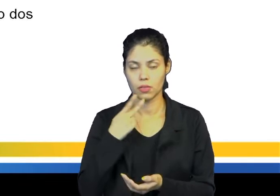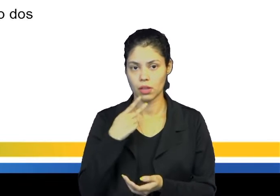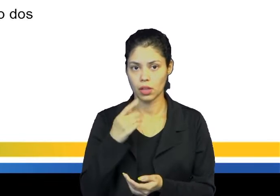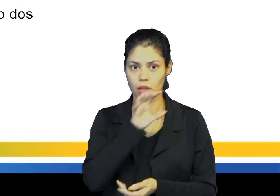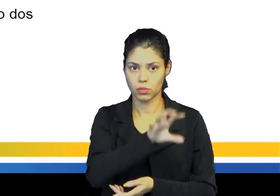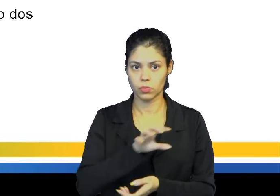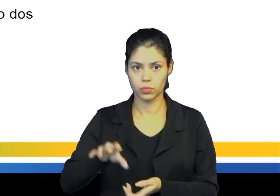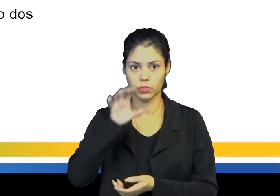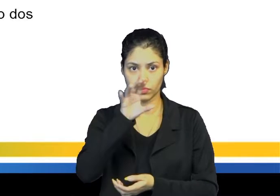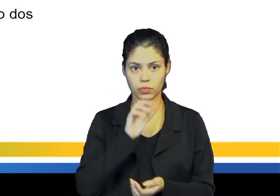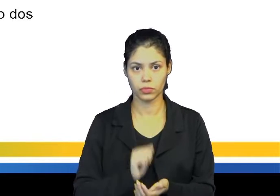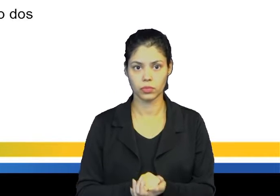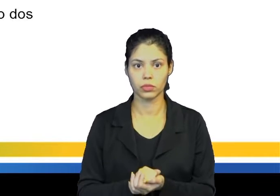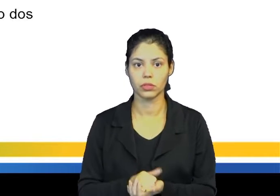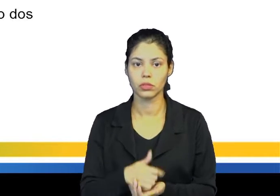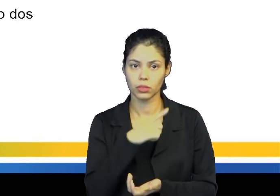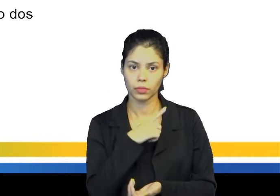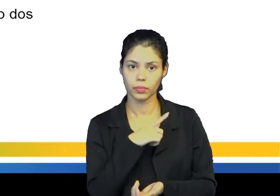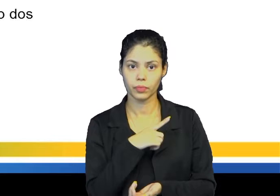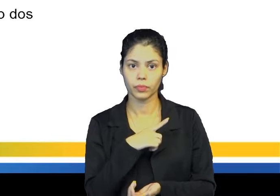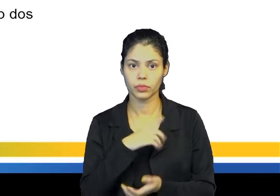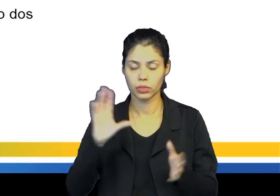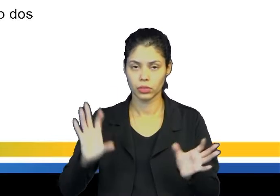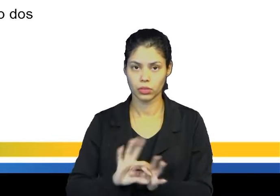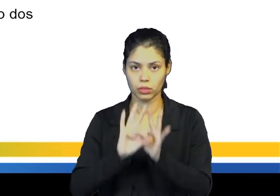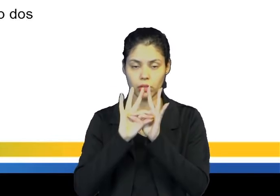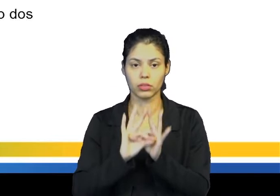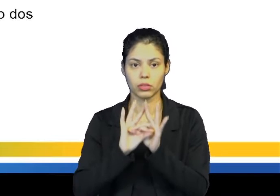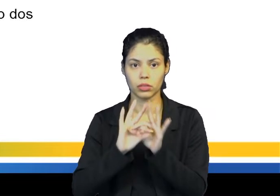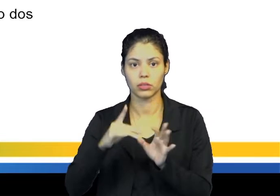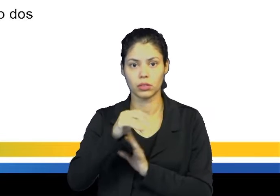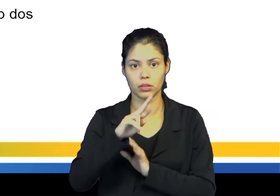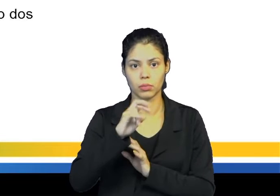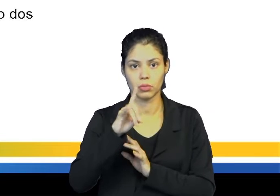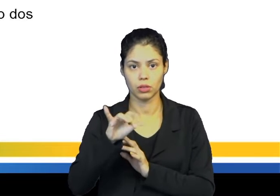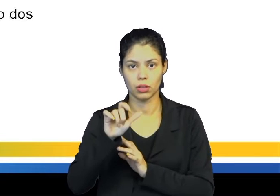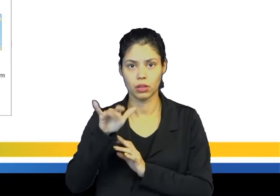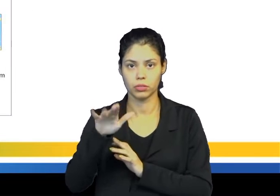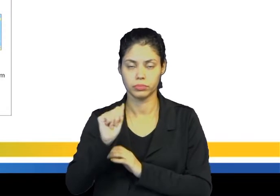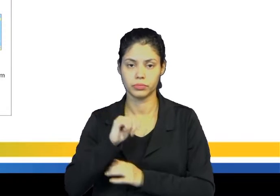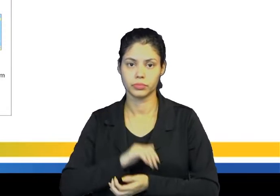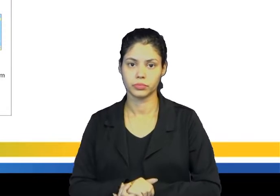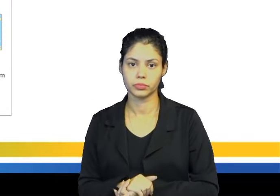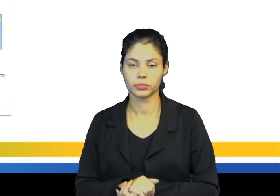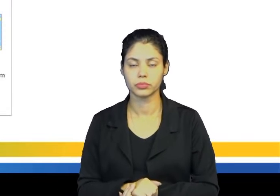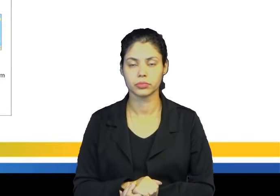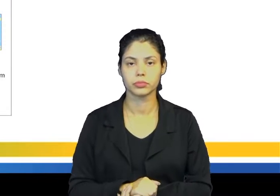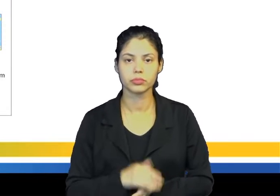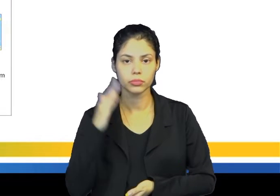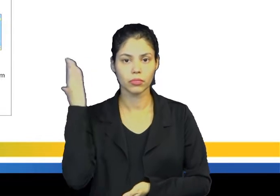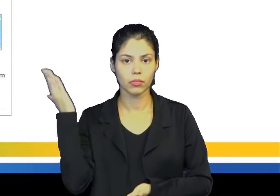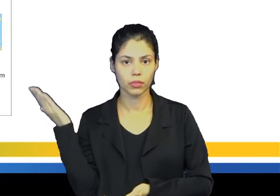pretensões sobre a região dos Balcãs, né, aliam-se também à Tríplice Aliança.